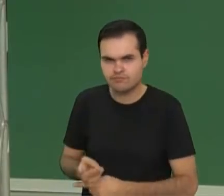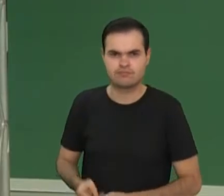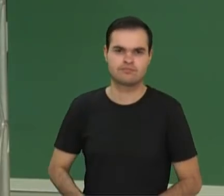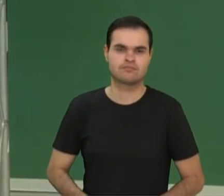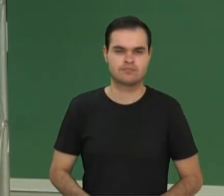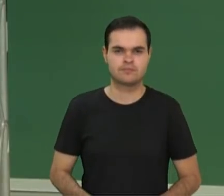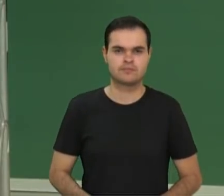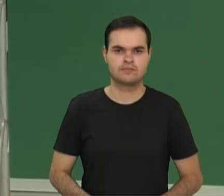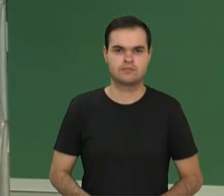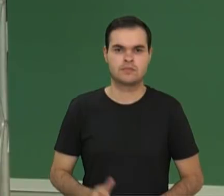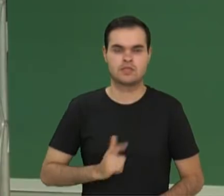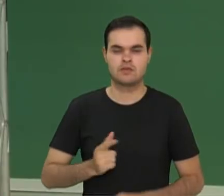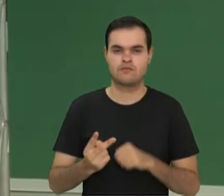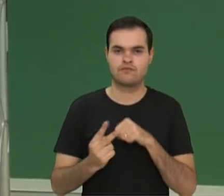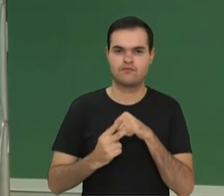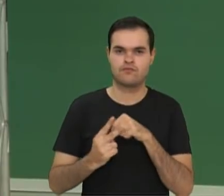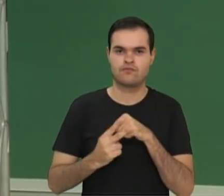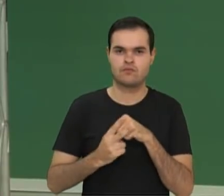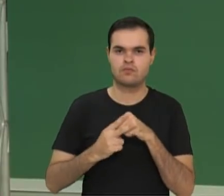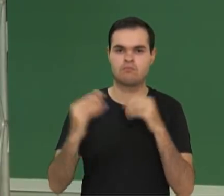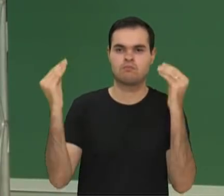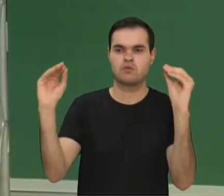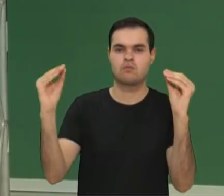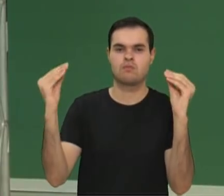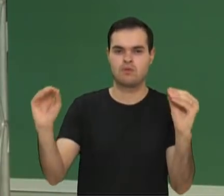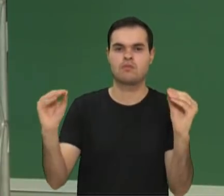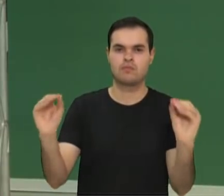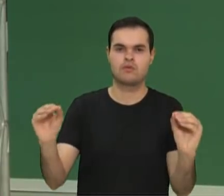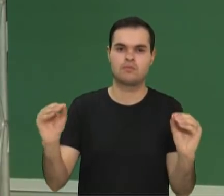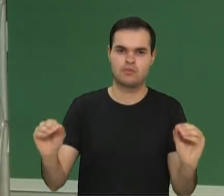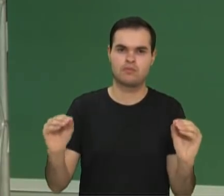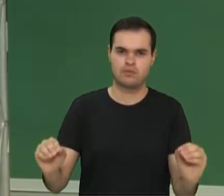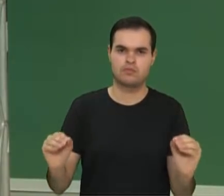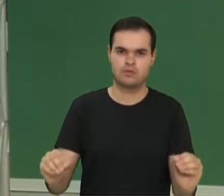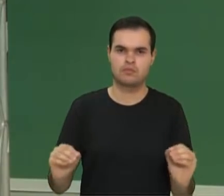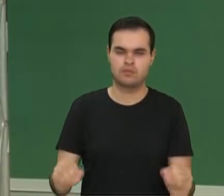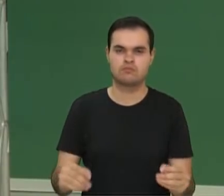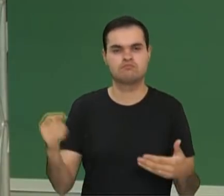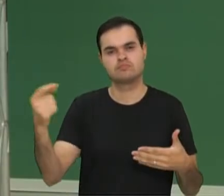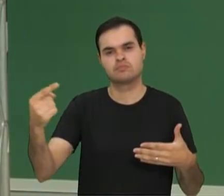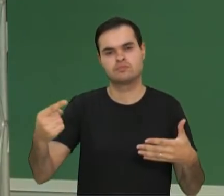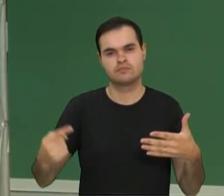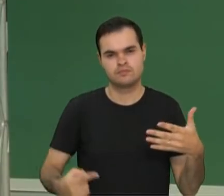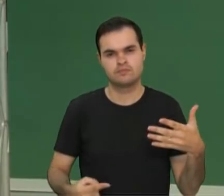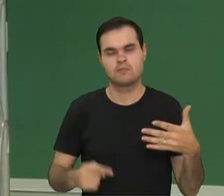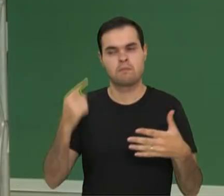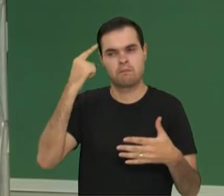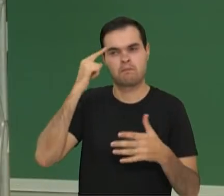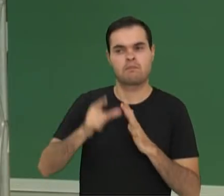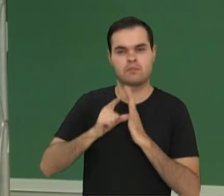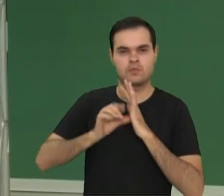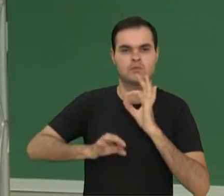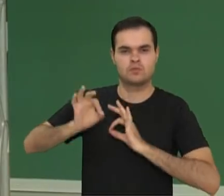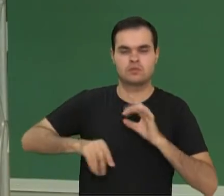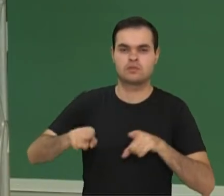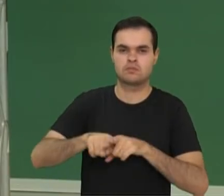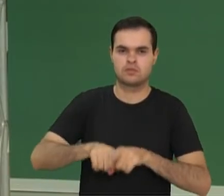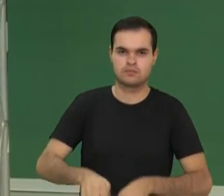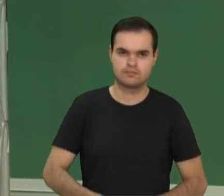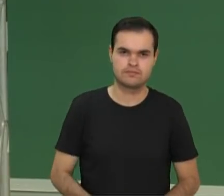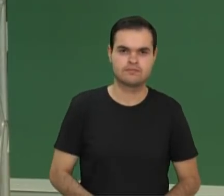verbos aqui, as ações destacadas. E essa enumeração foi de caso pensado também que o articulista fez.